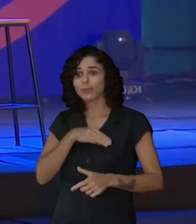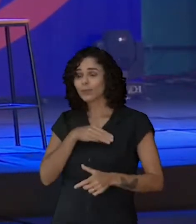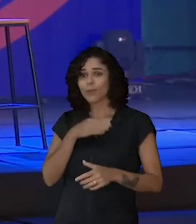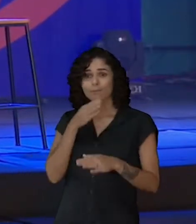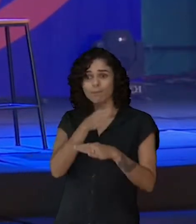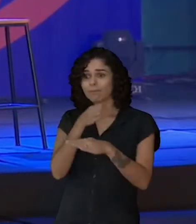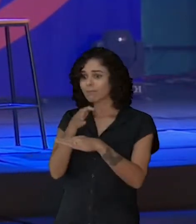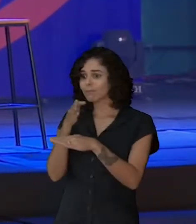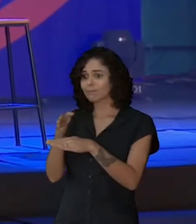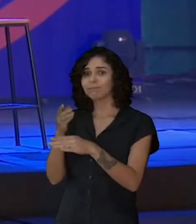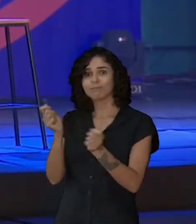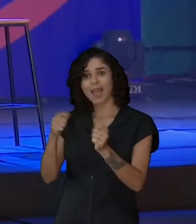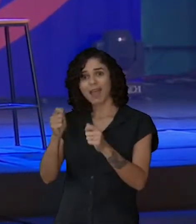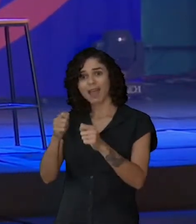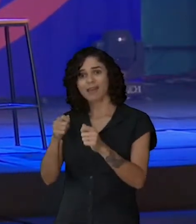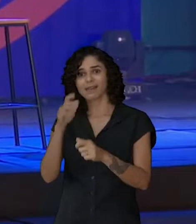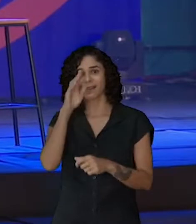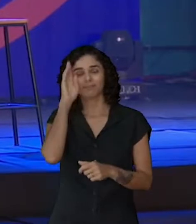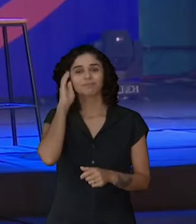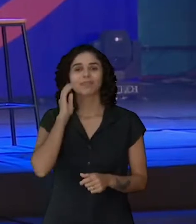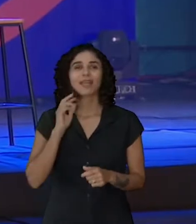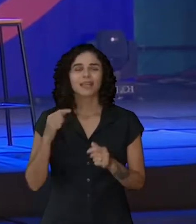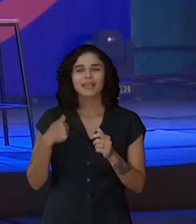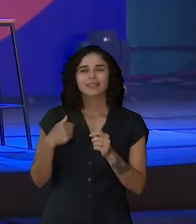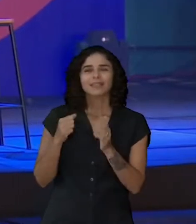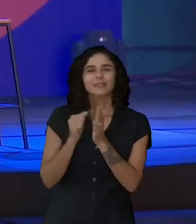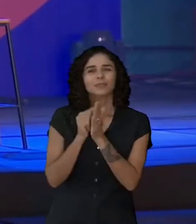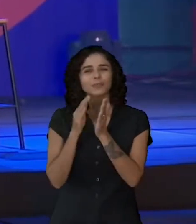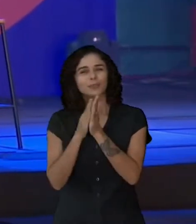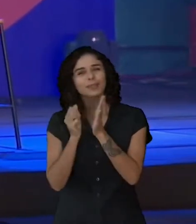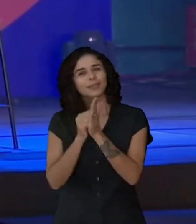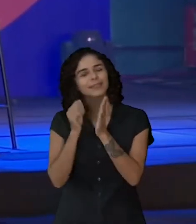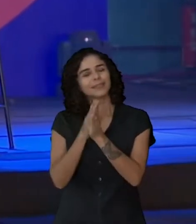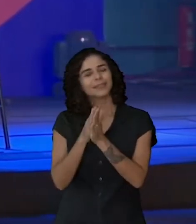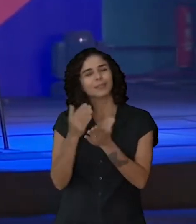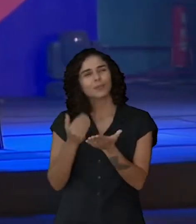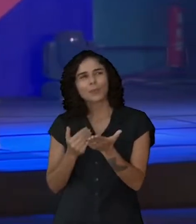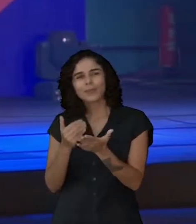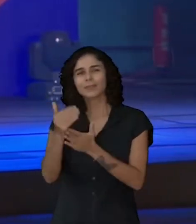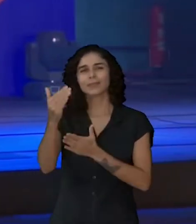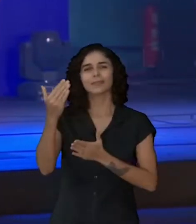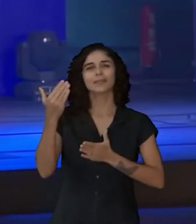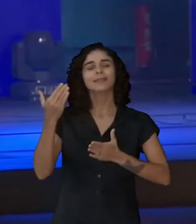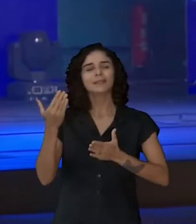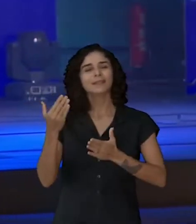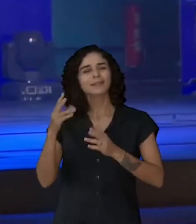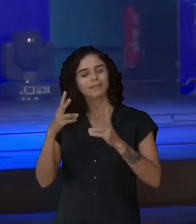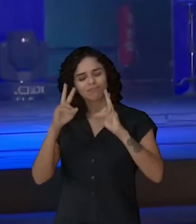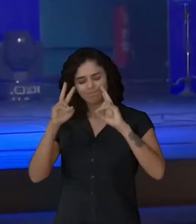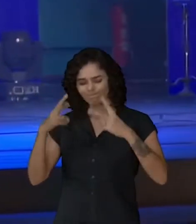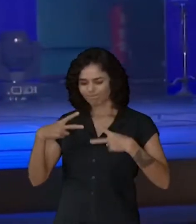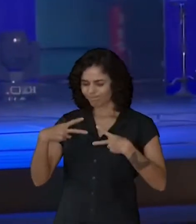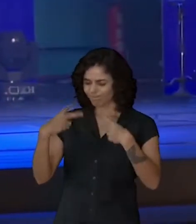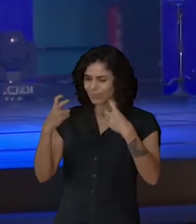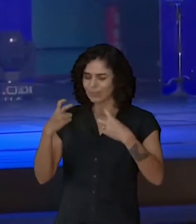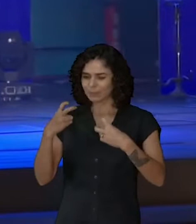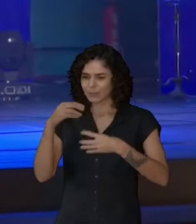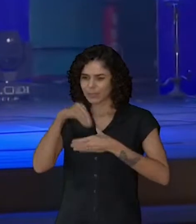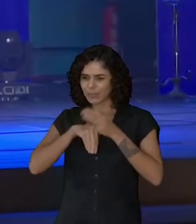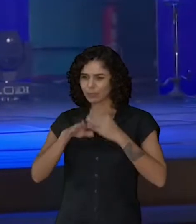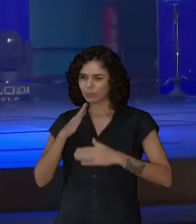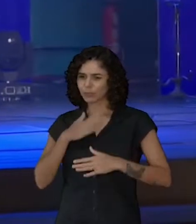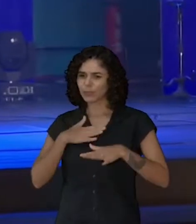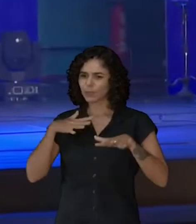Mas eu comecei a orar e comecei a perceber no meu espírito que esse movimento chegaria. E